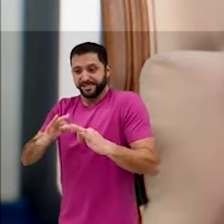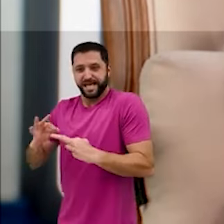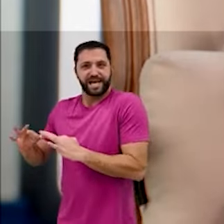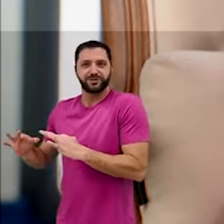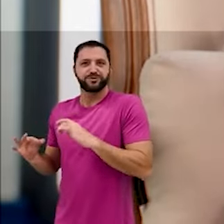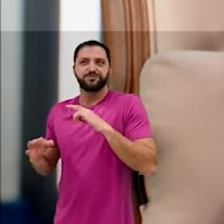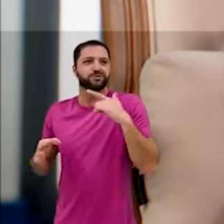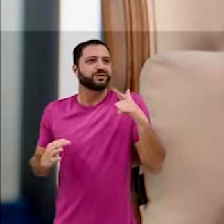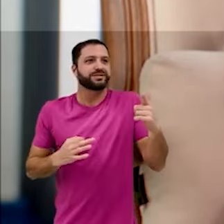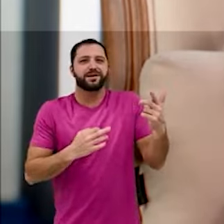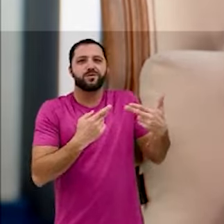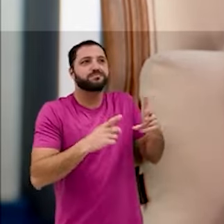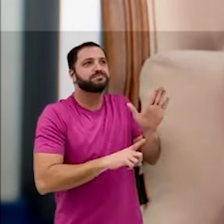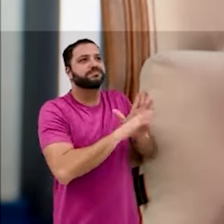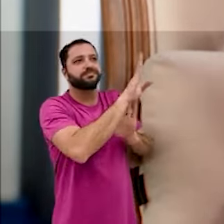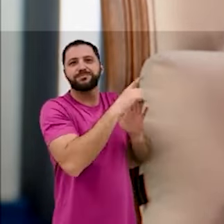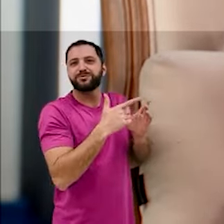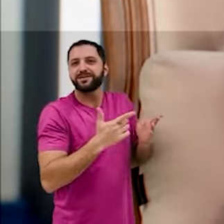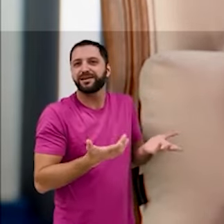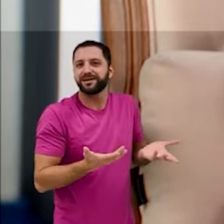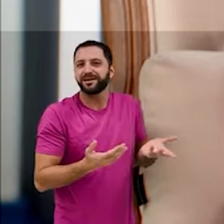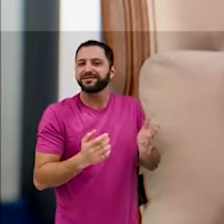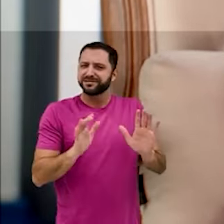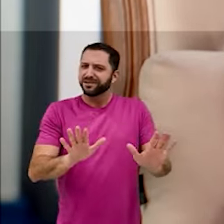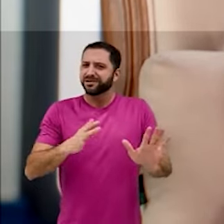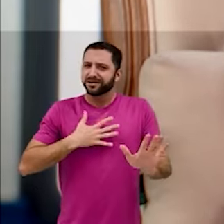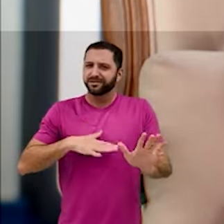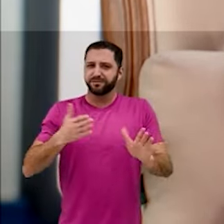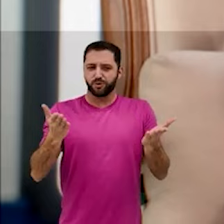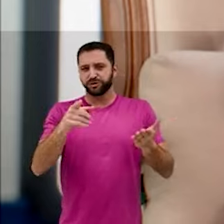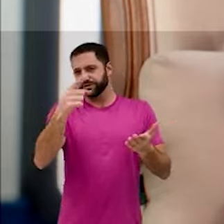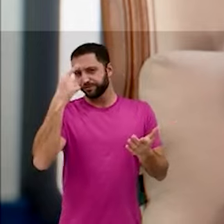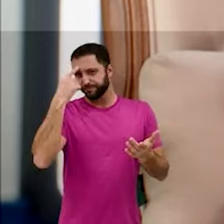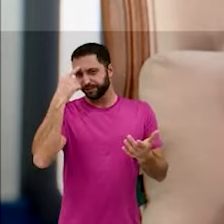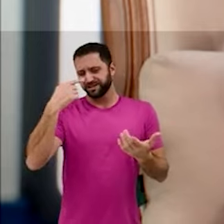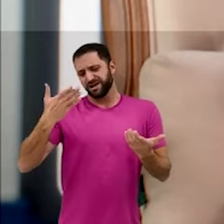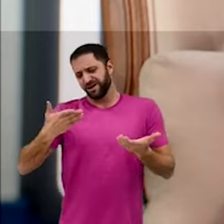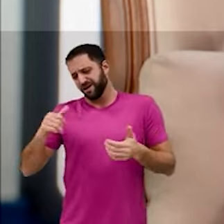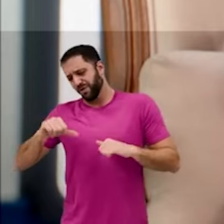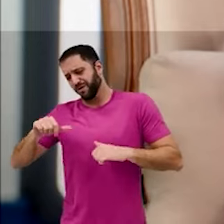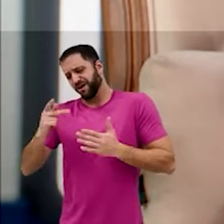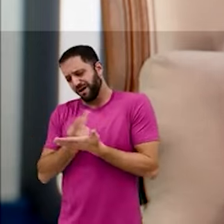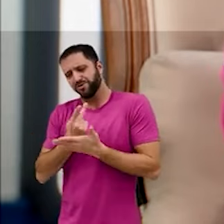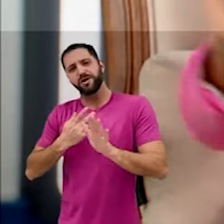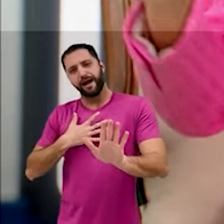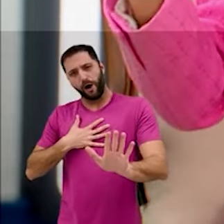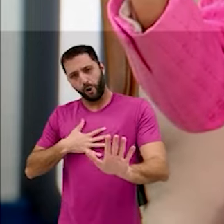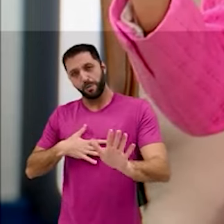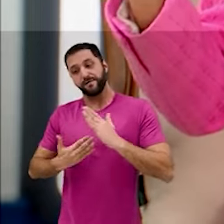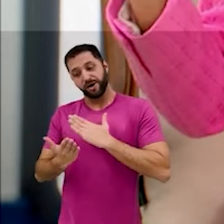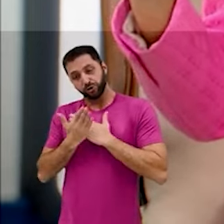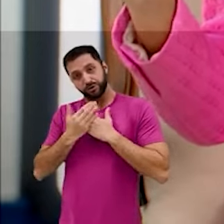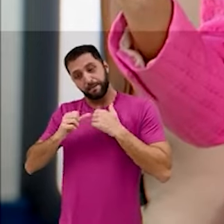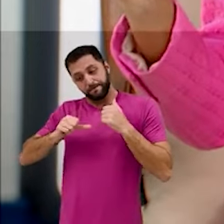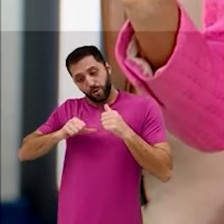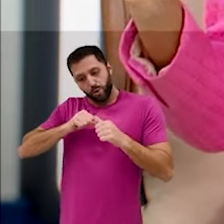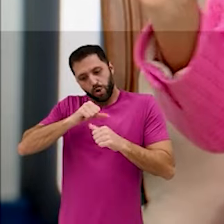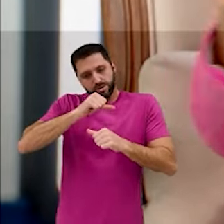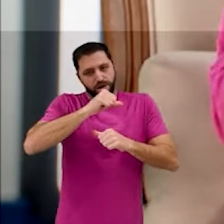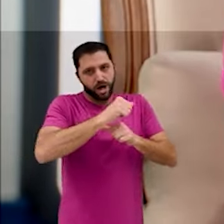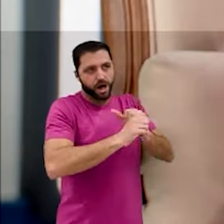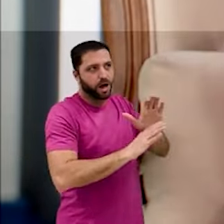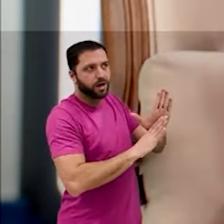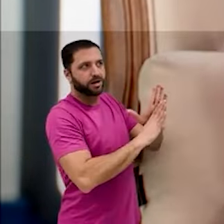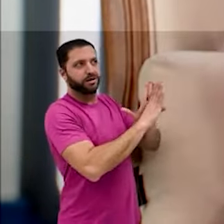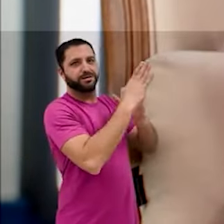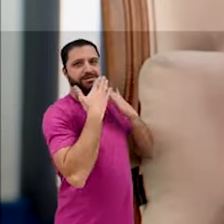dado certo. Então, assim, às vezes o errado que parece para você hoje é o que vai te levar ao certo do amanhã.